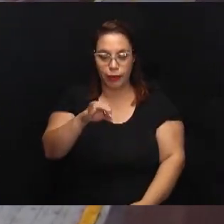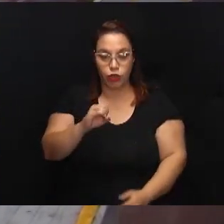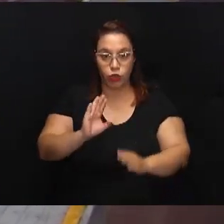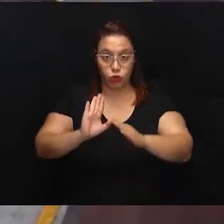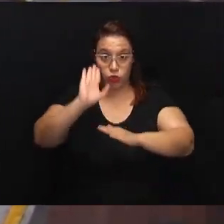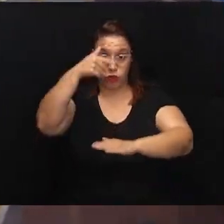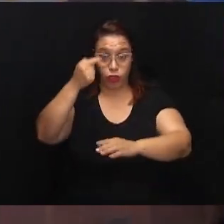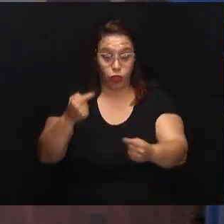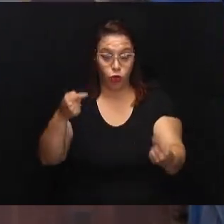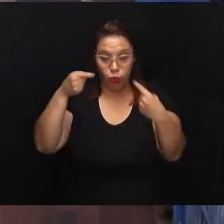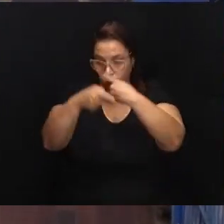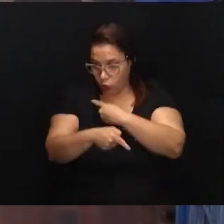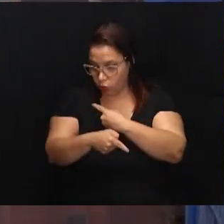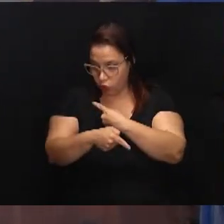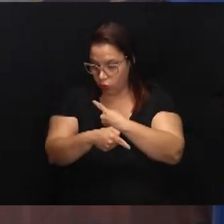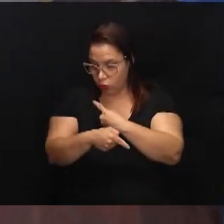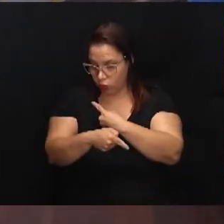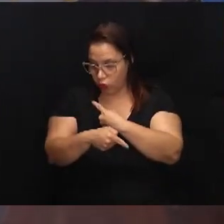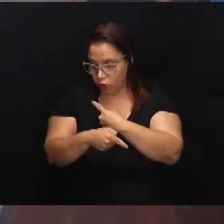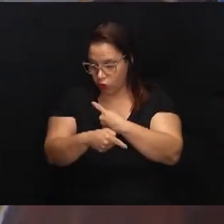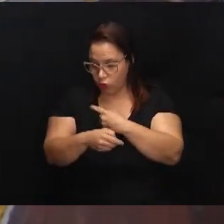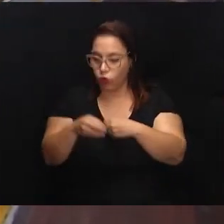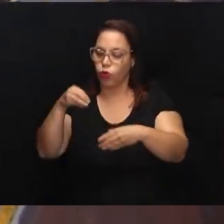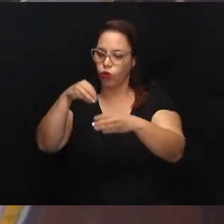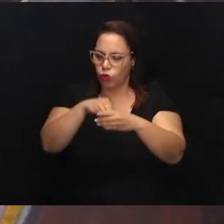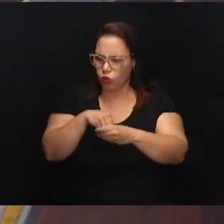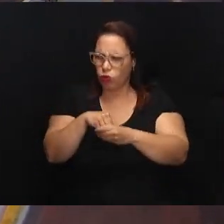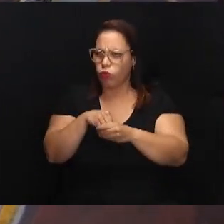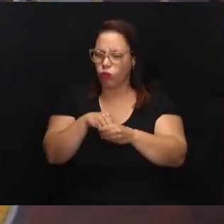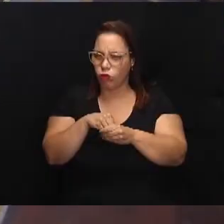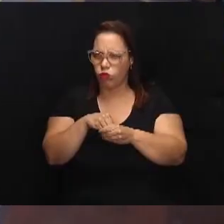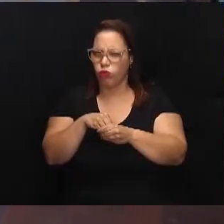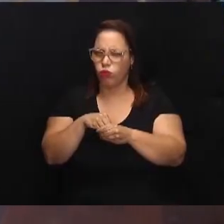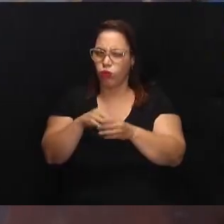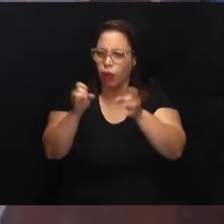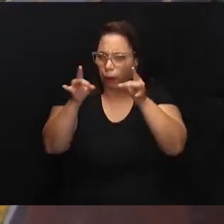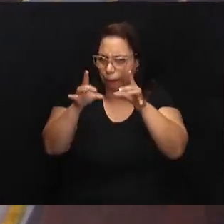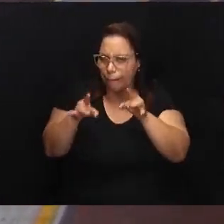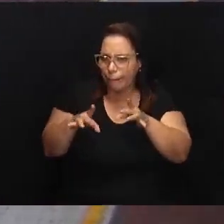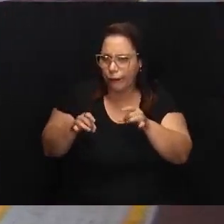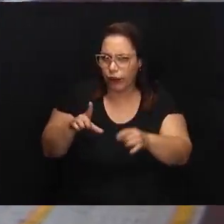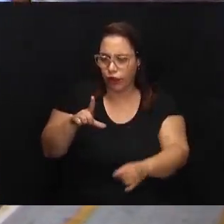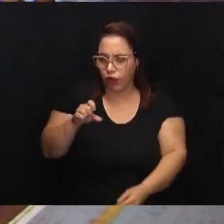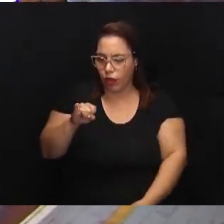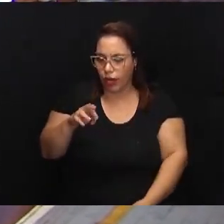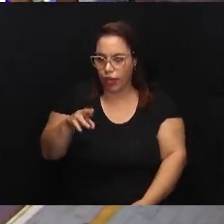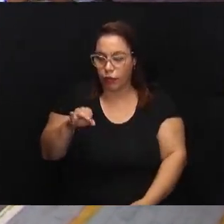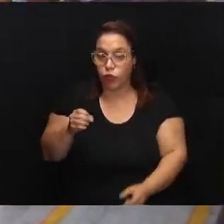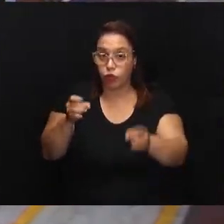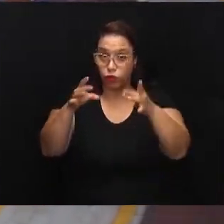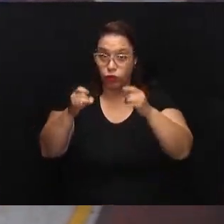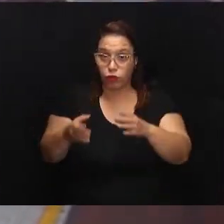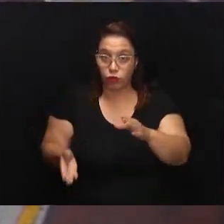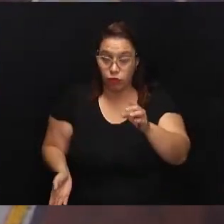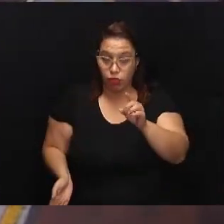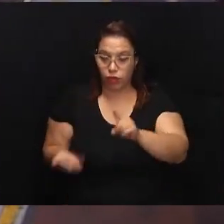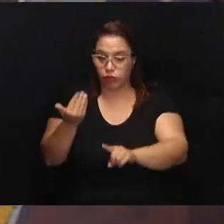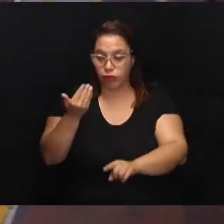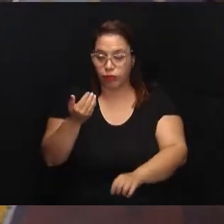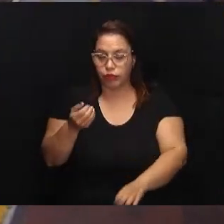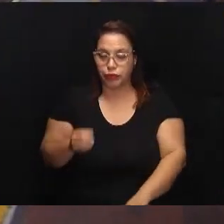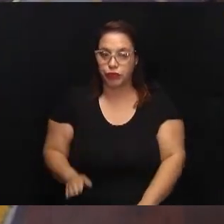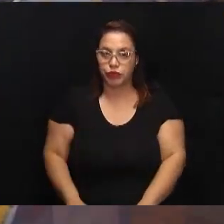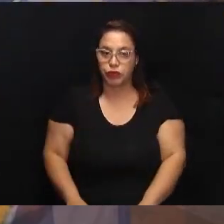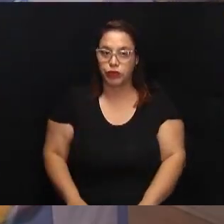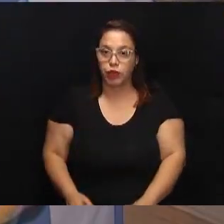e o oposto. São esses jogadores. Aí, dentre, às vezes, a especificidade, tem um líbero específico para recepção e um líbero